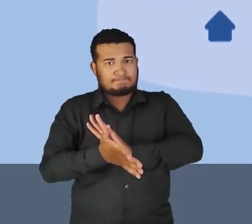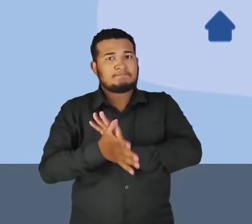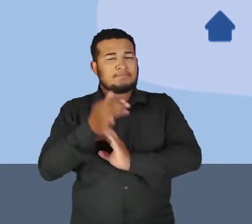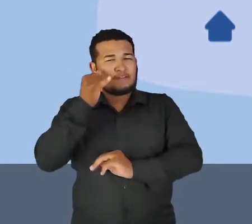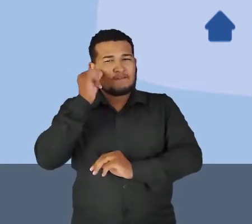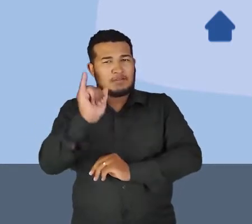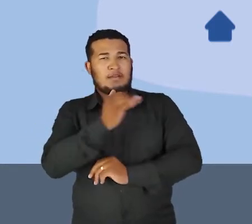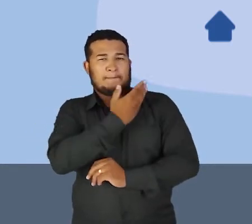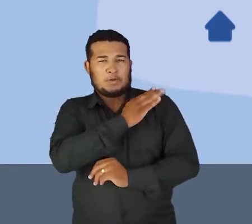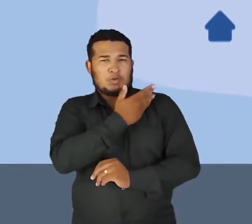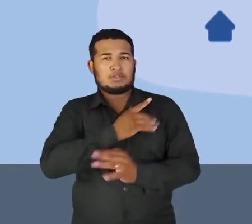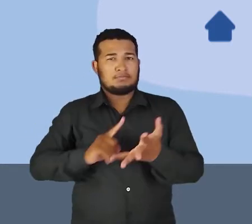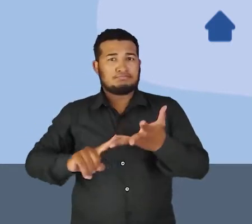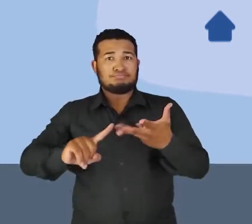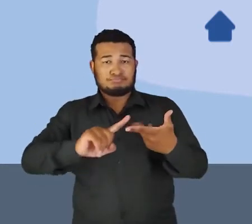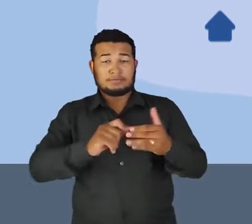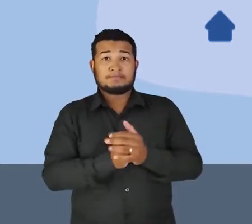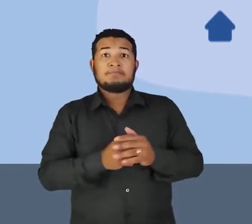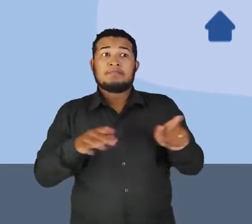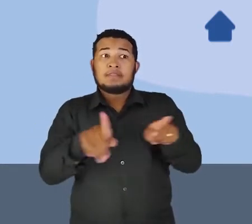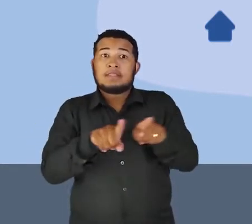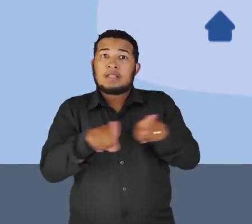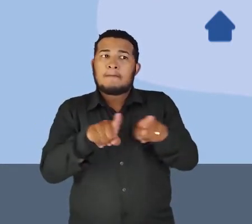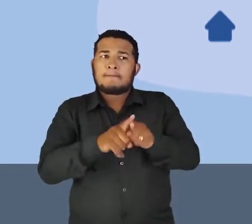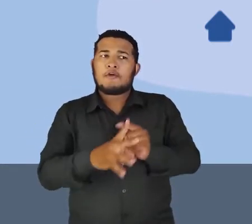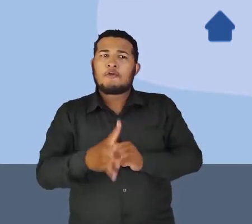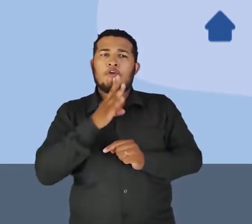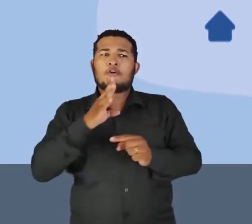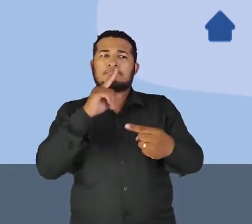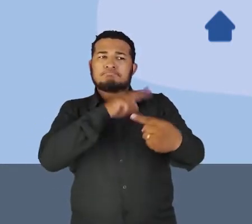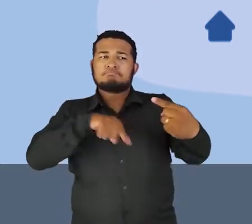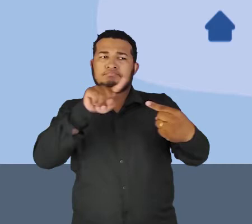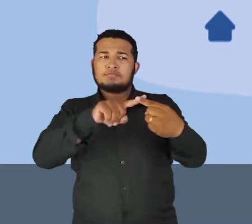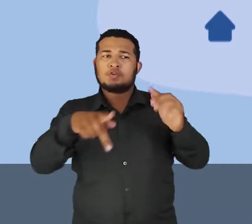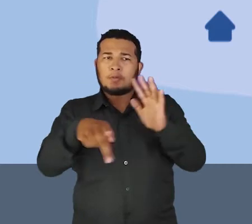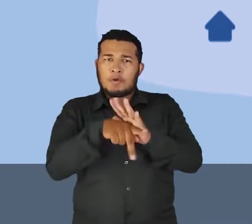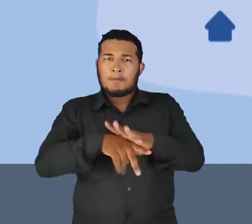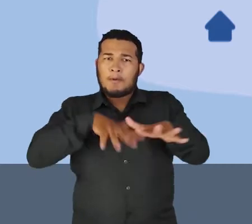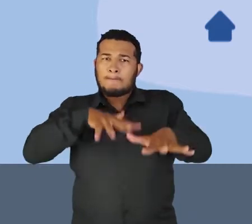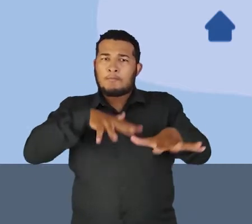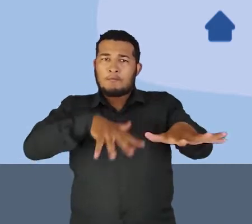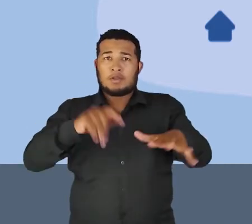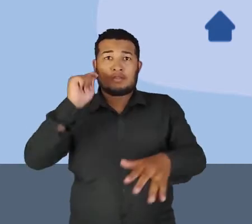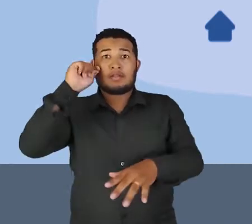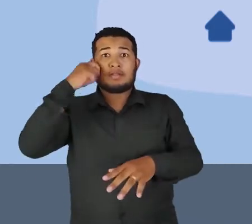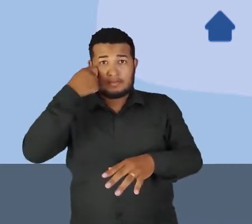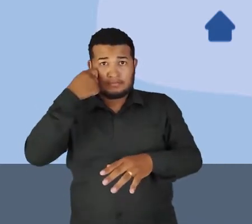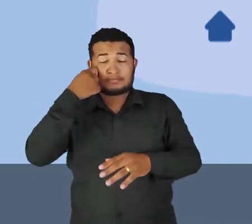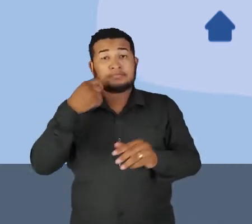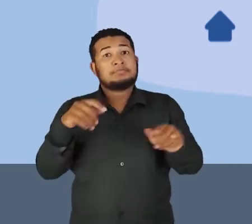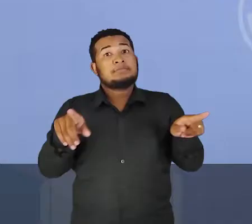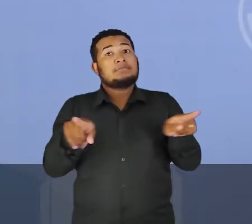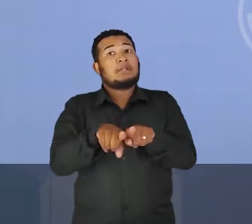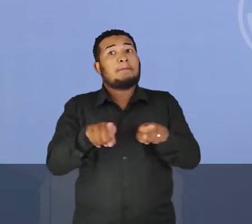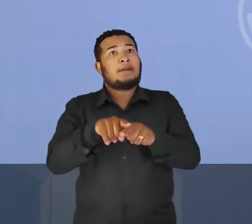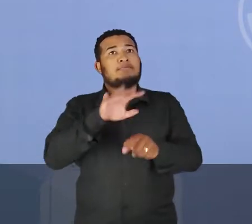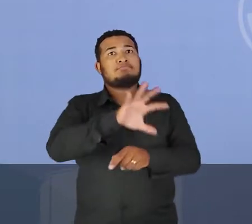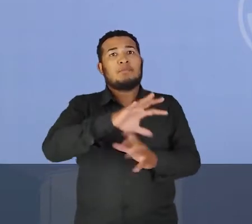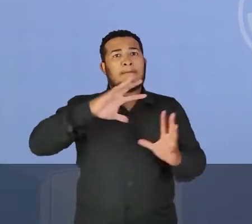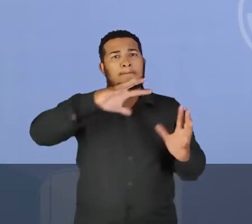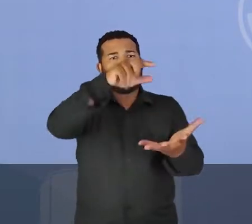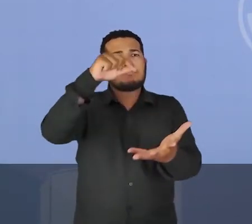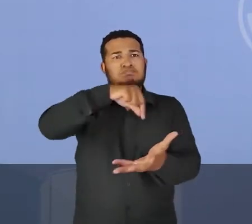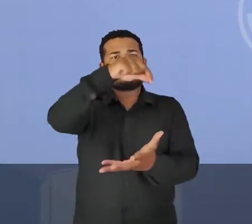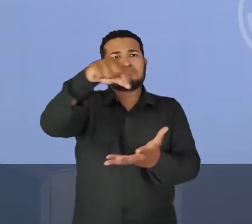um pouquinho sobre o movimento negro e os seus objetivos, além de refletir sobre o impacto do racismo no mundo. Vem aqui